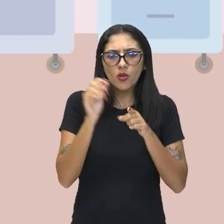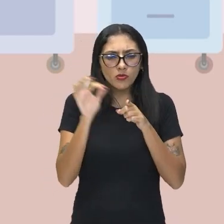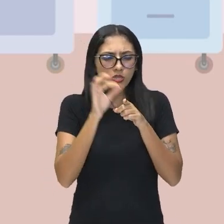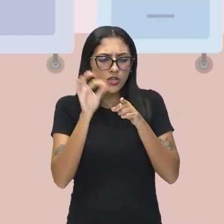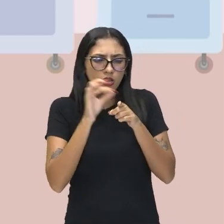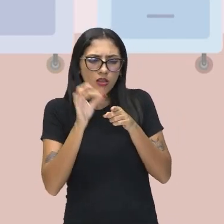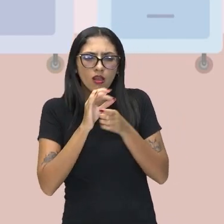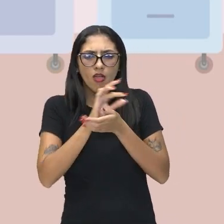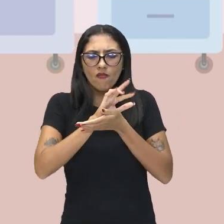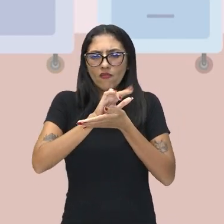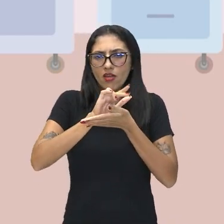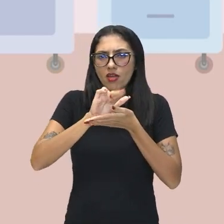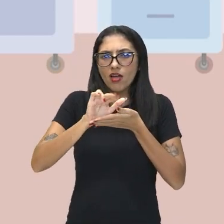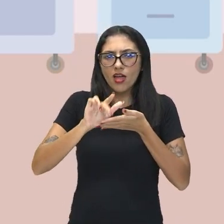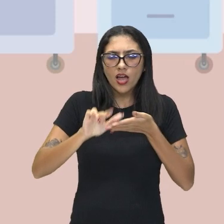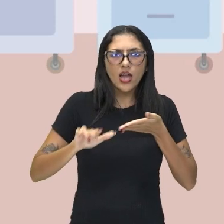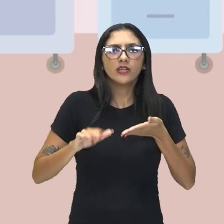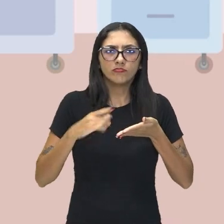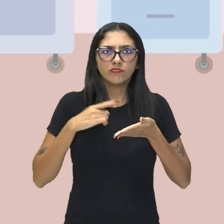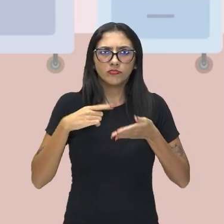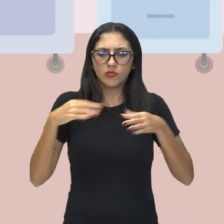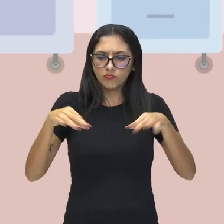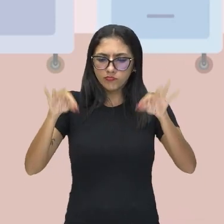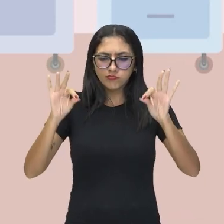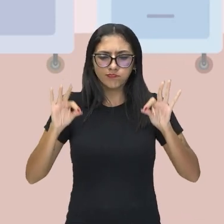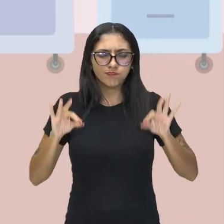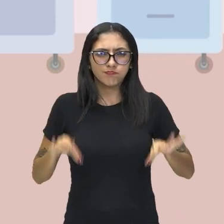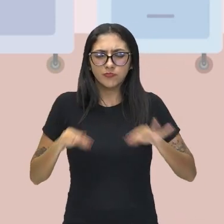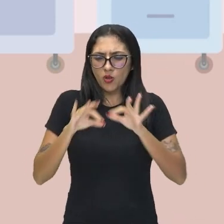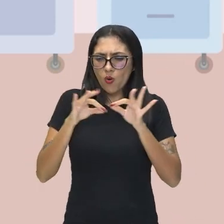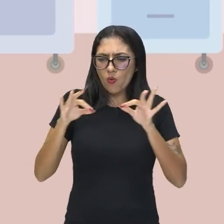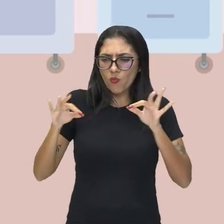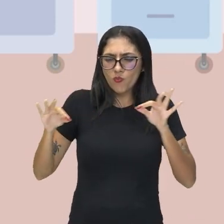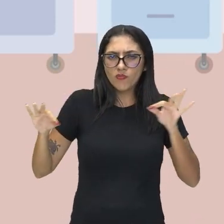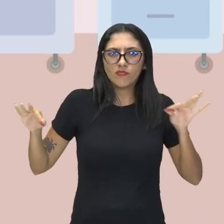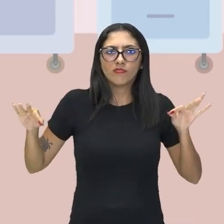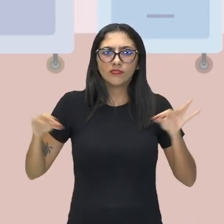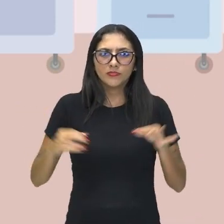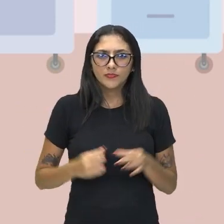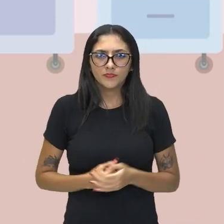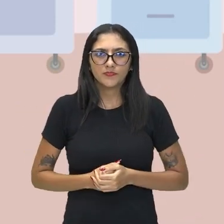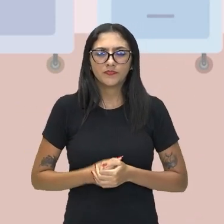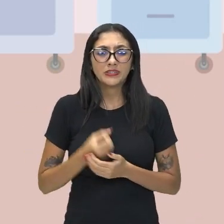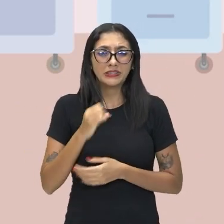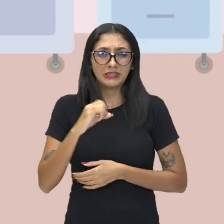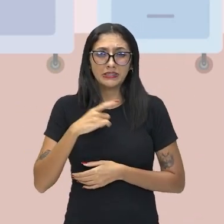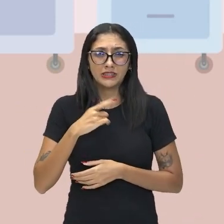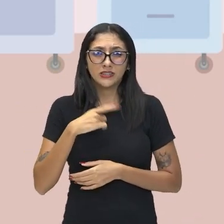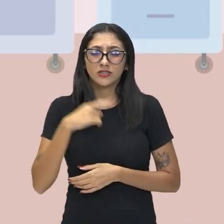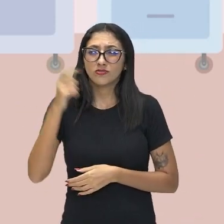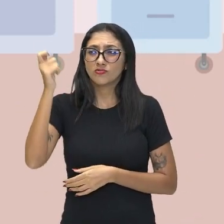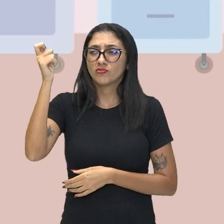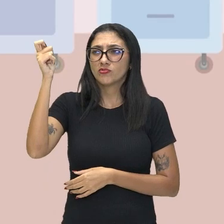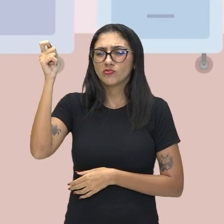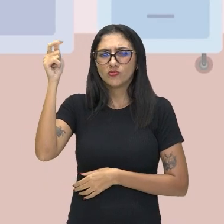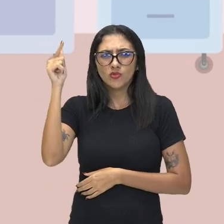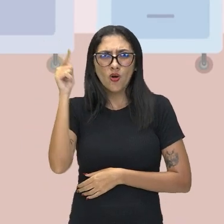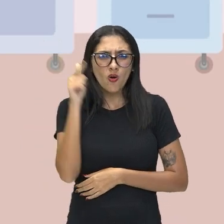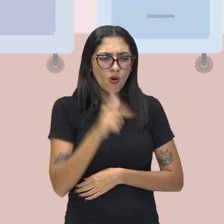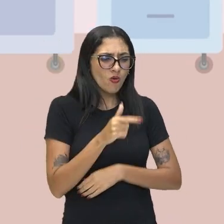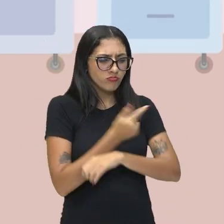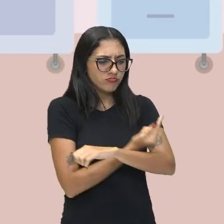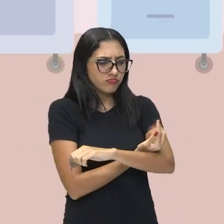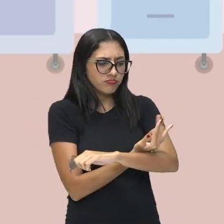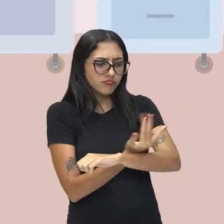a hora em longo tapete que nunca acabava. Se era forte demais o sol e no jardim pendiam as